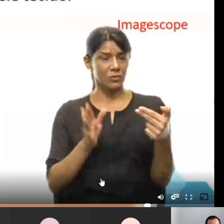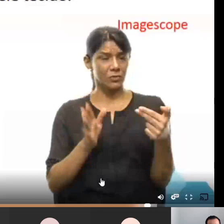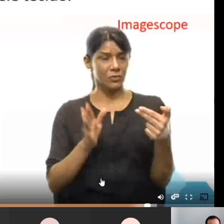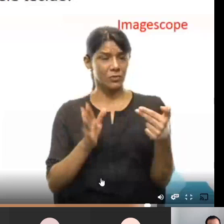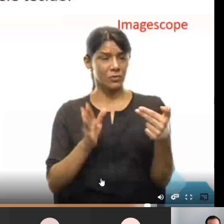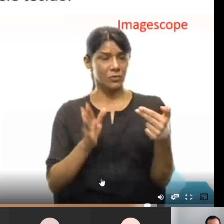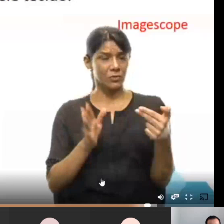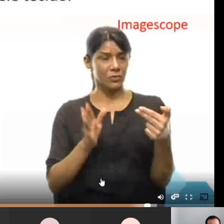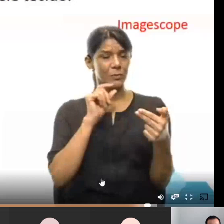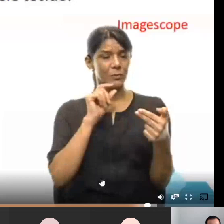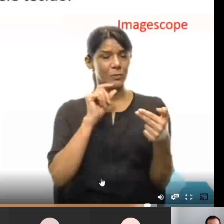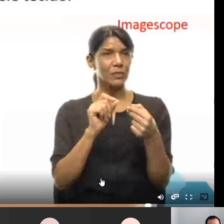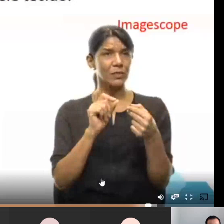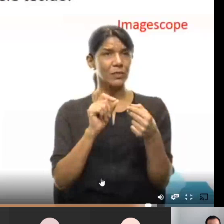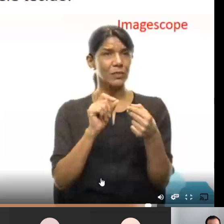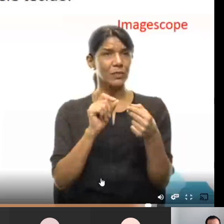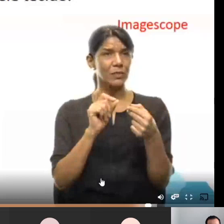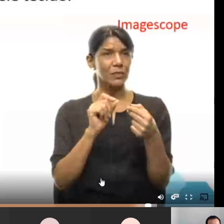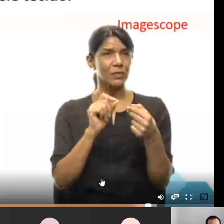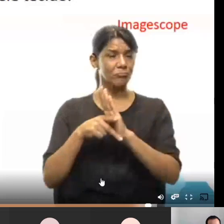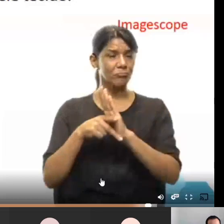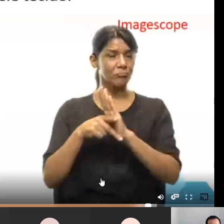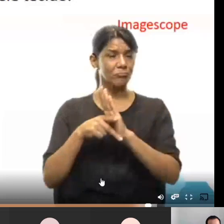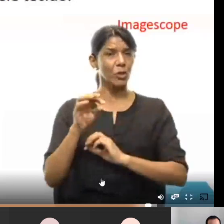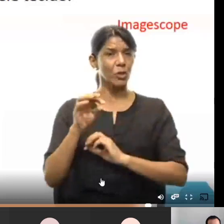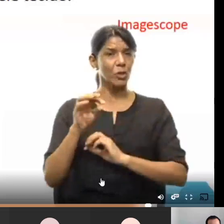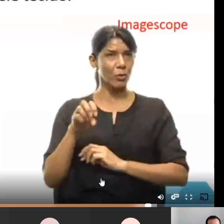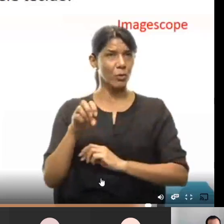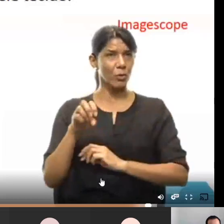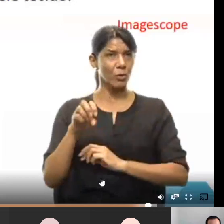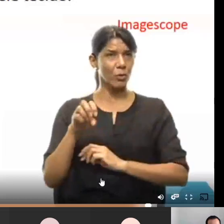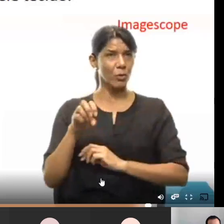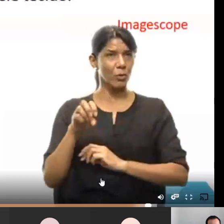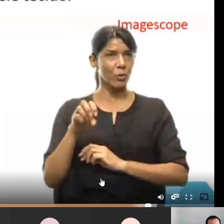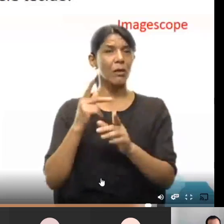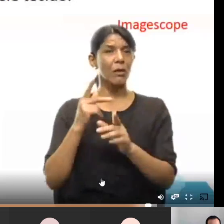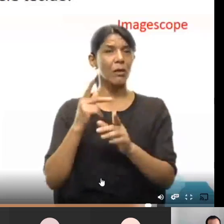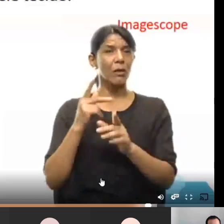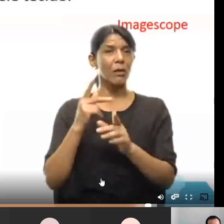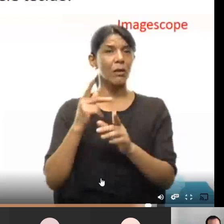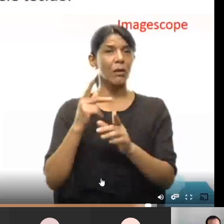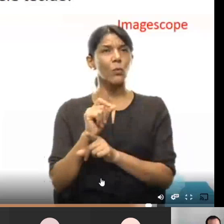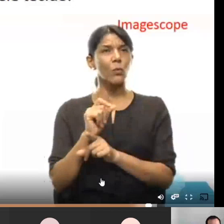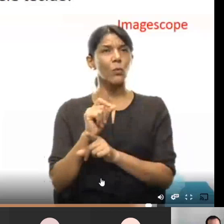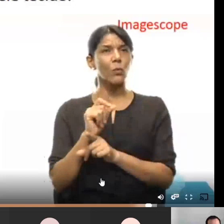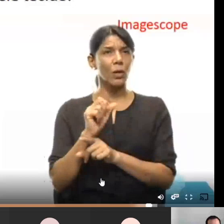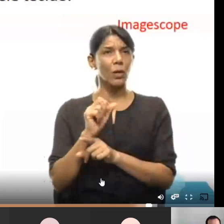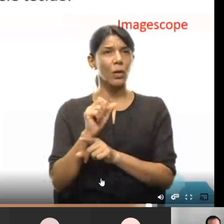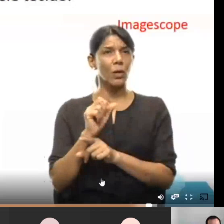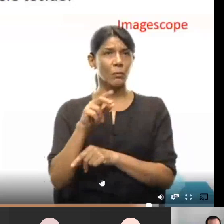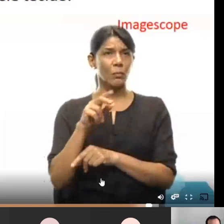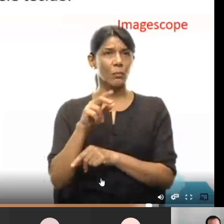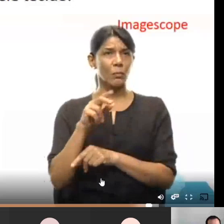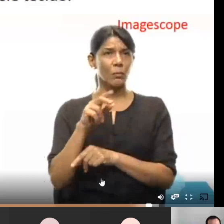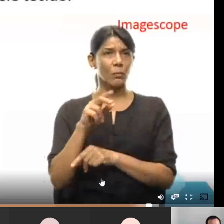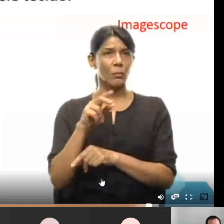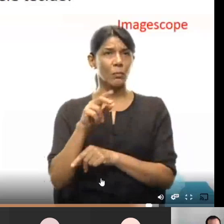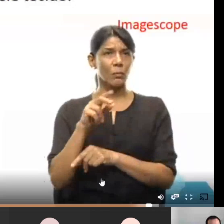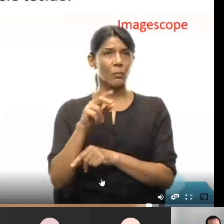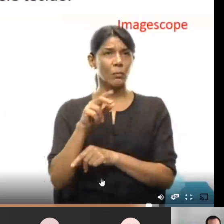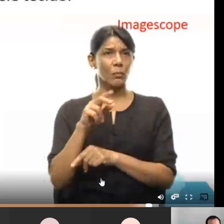conhecidas características de tumoração maligna, vamos identificar as anomalias das fibras de